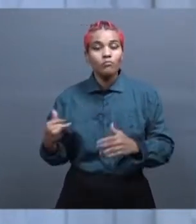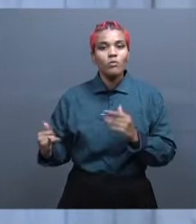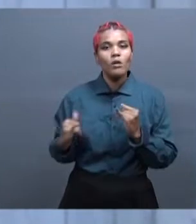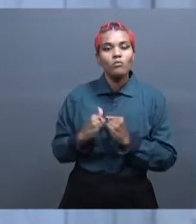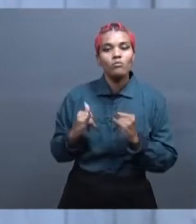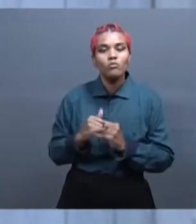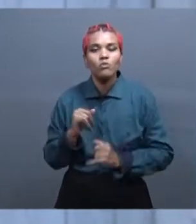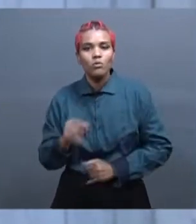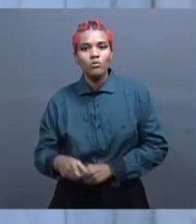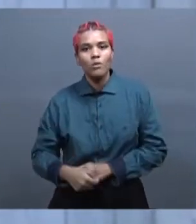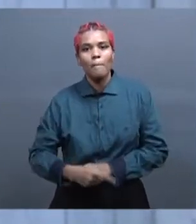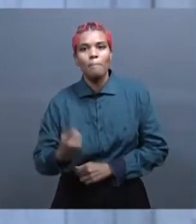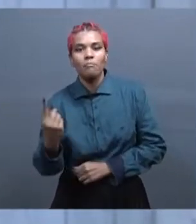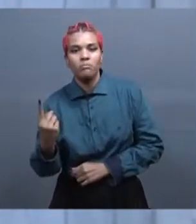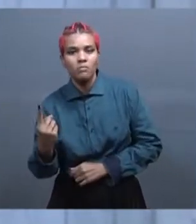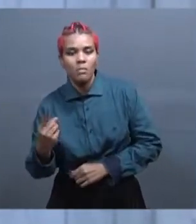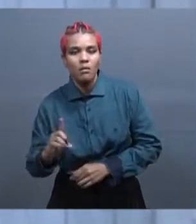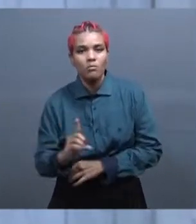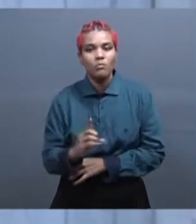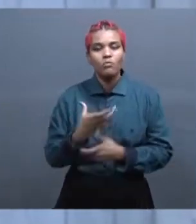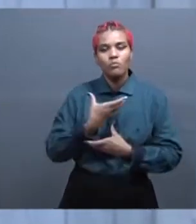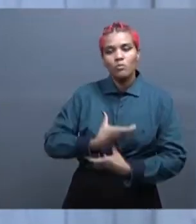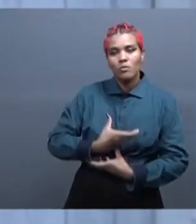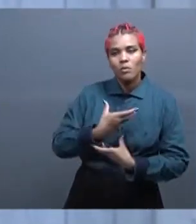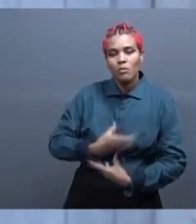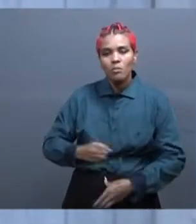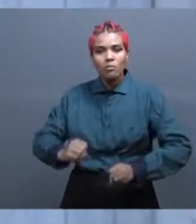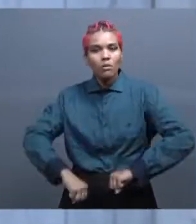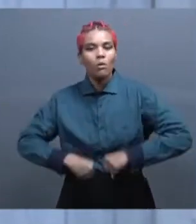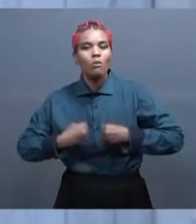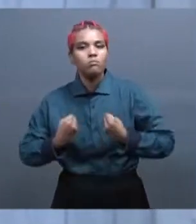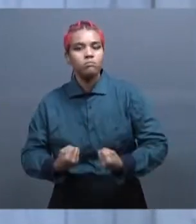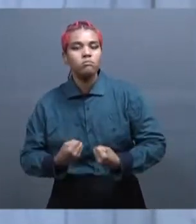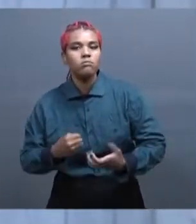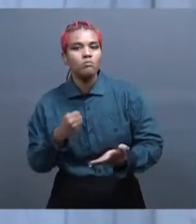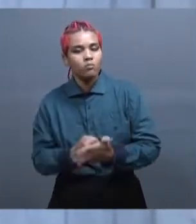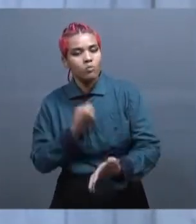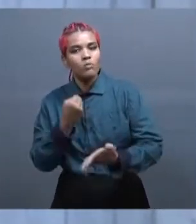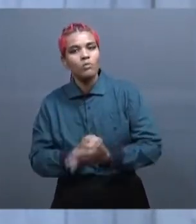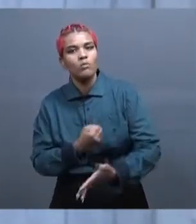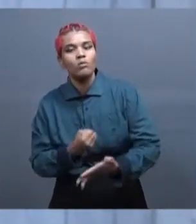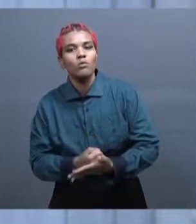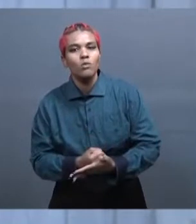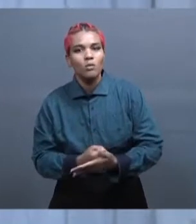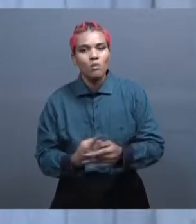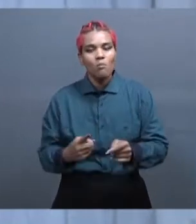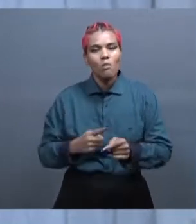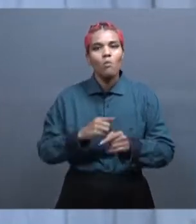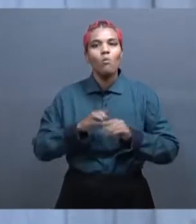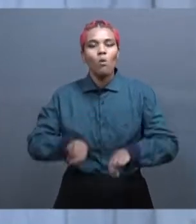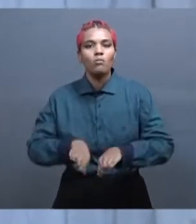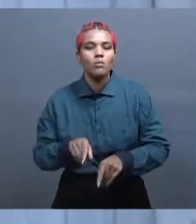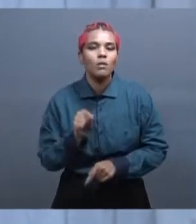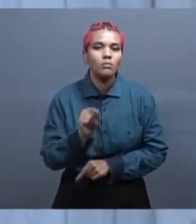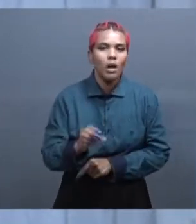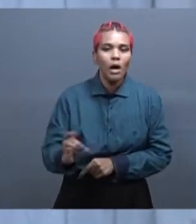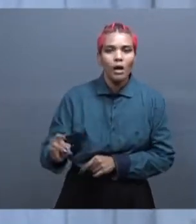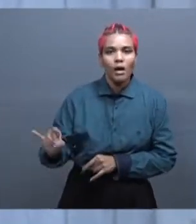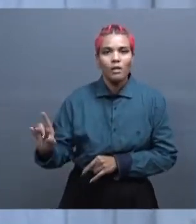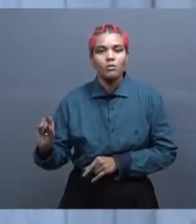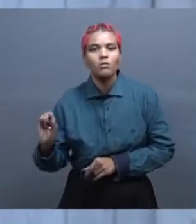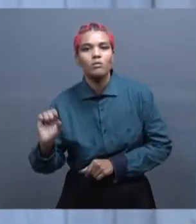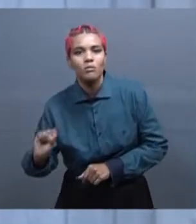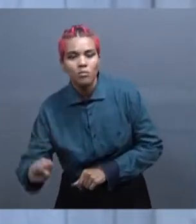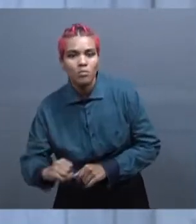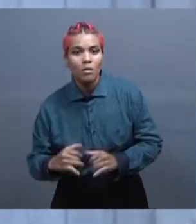como dia mundial de luta contra a aids em oberland uma iniciativa conjunta de algumas instituições